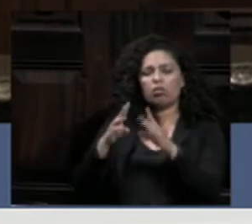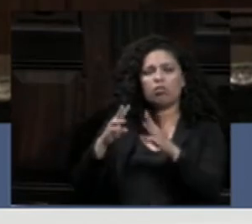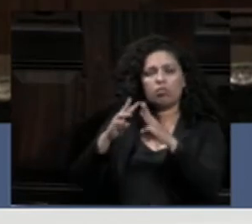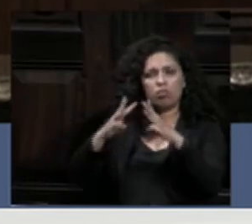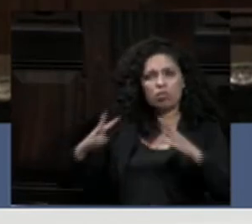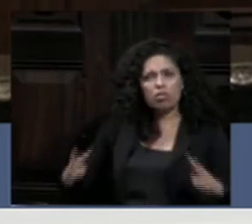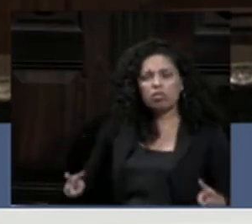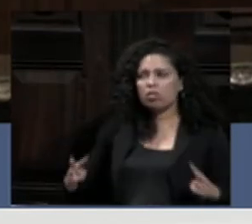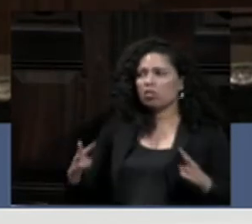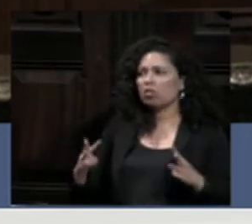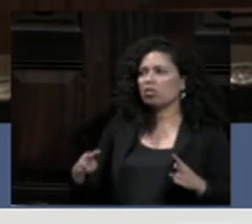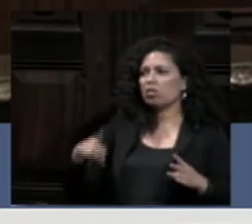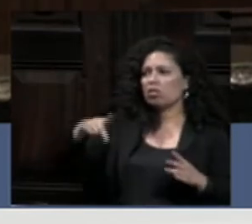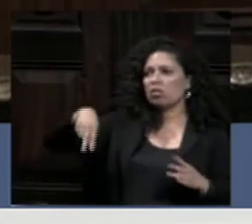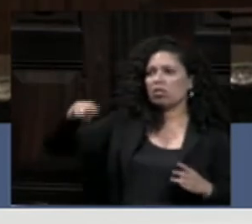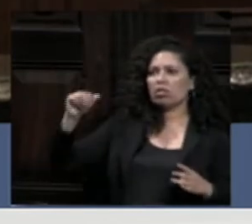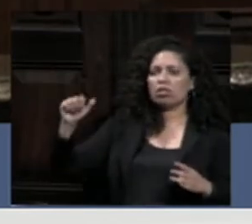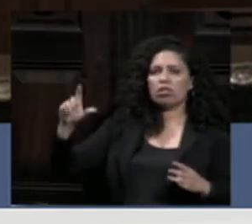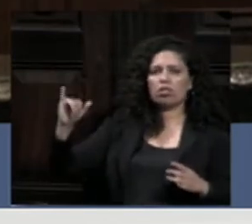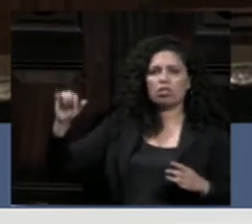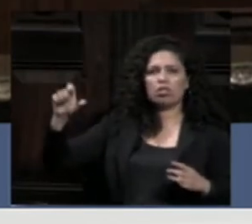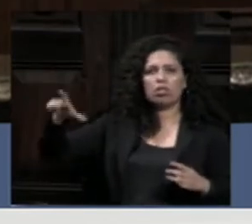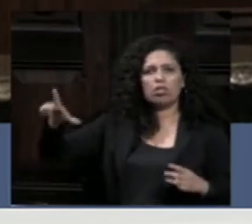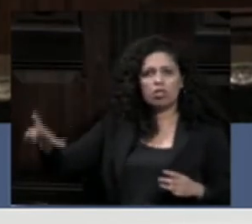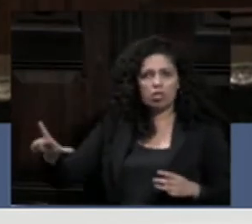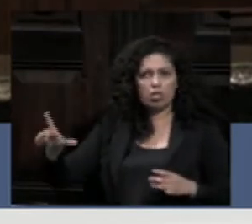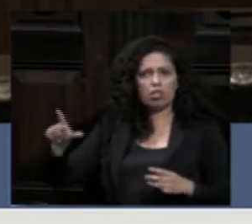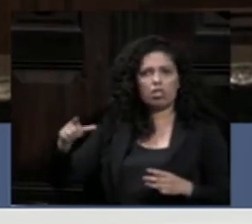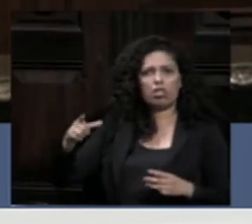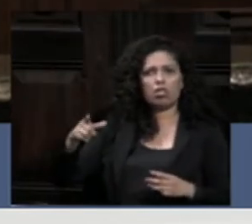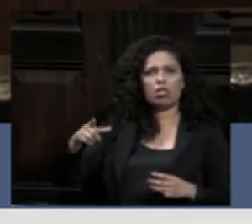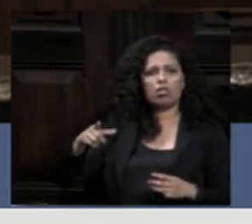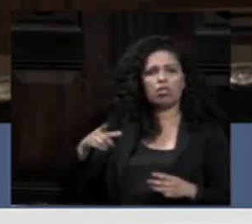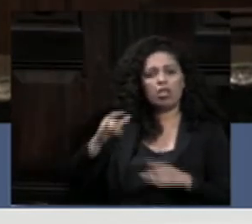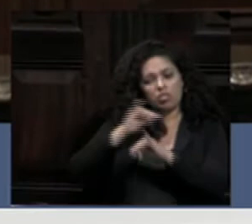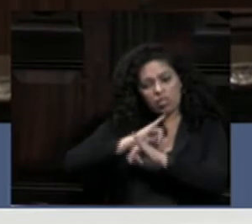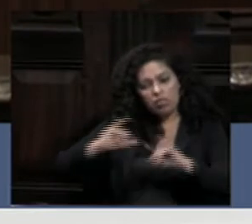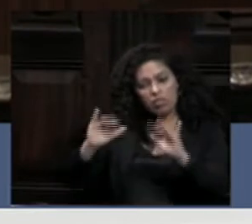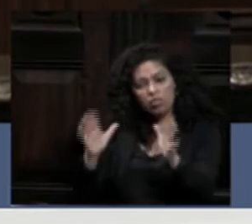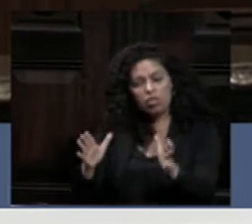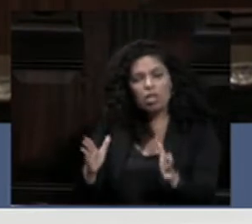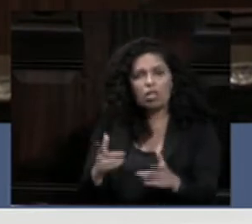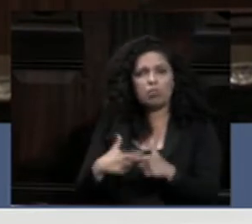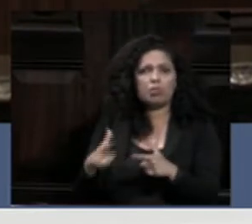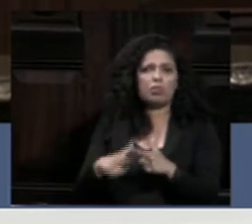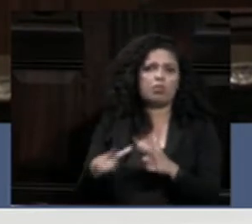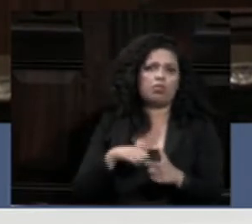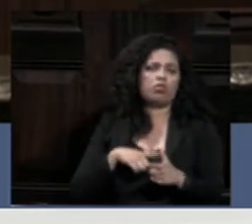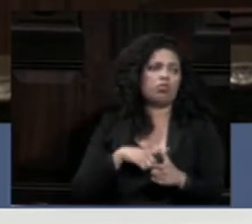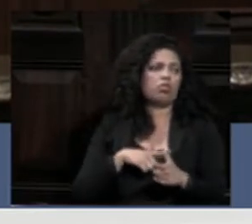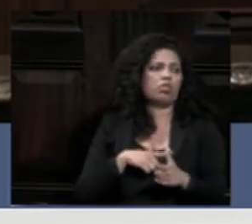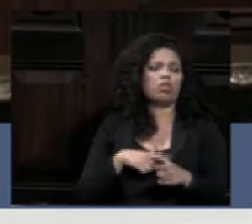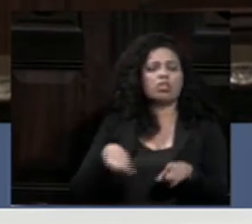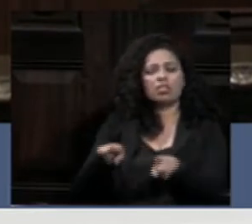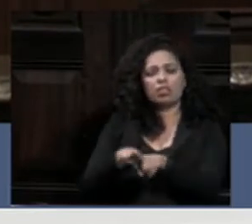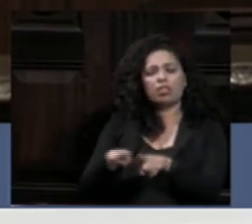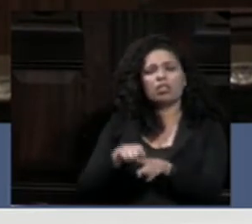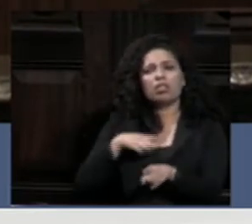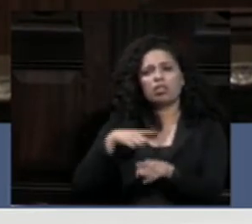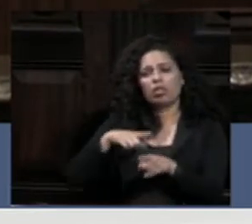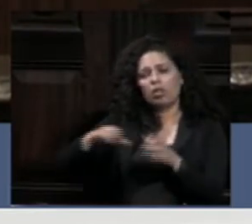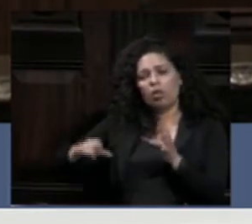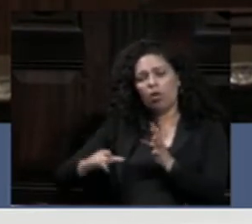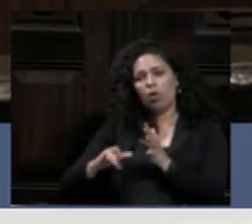do Rio de Janeiro era uma questão de tempo. Fez, e também outros fizeram,